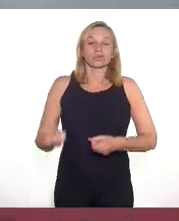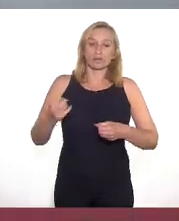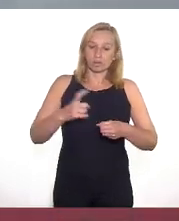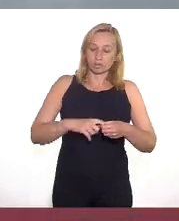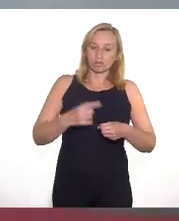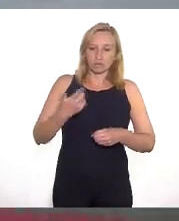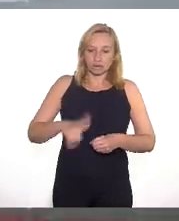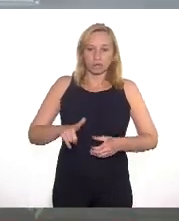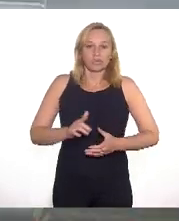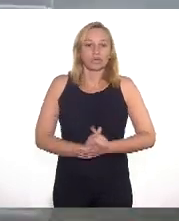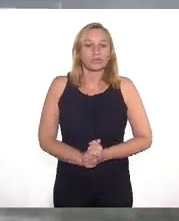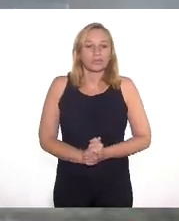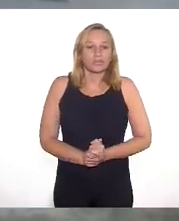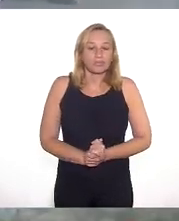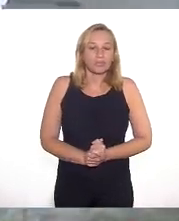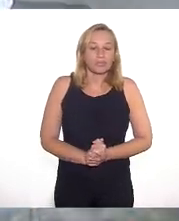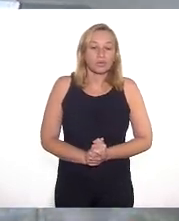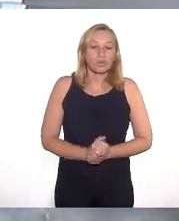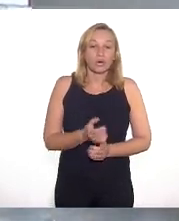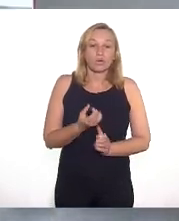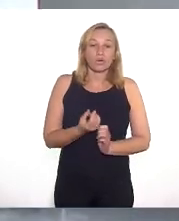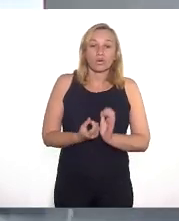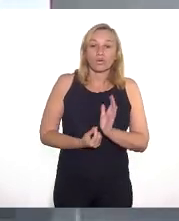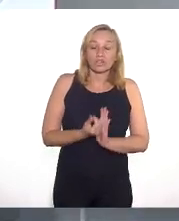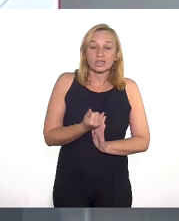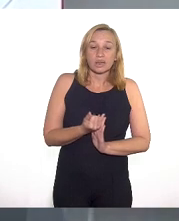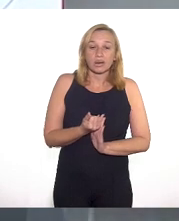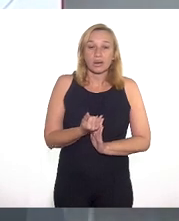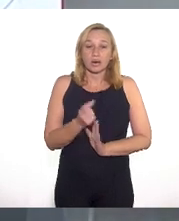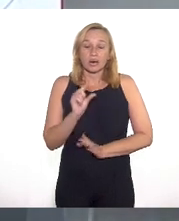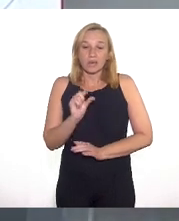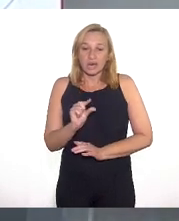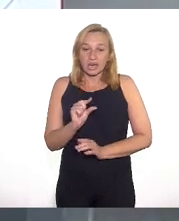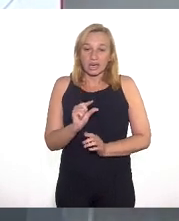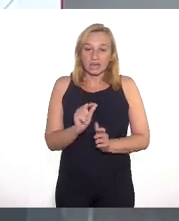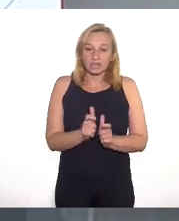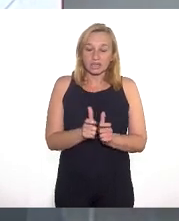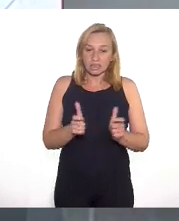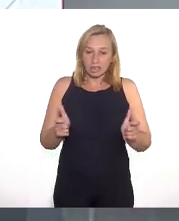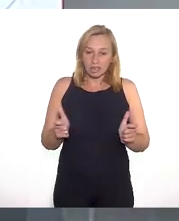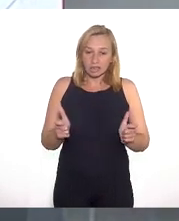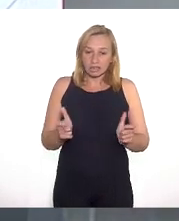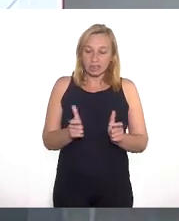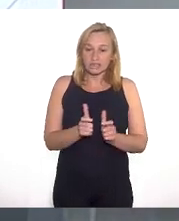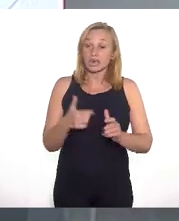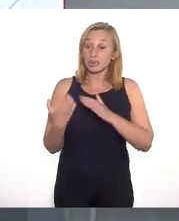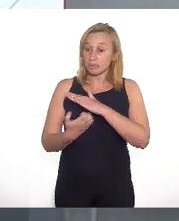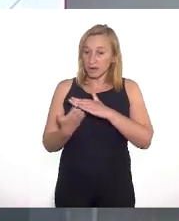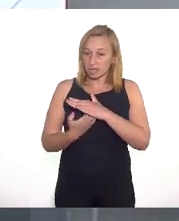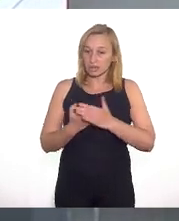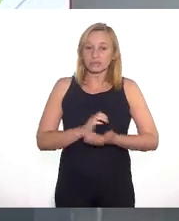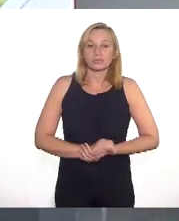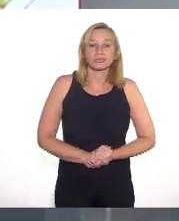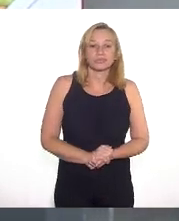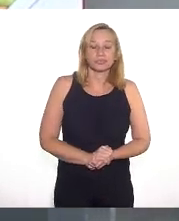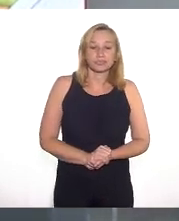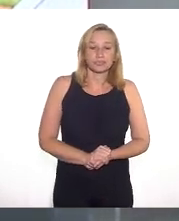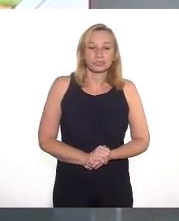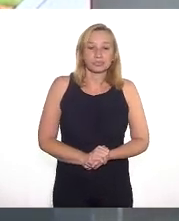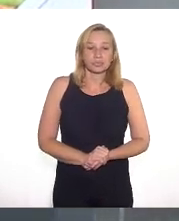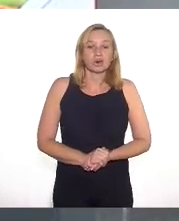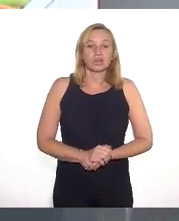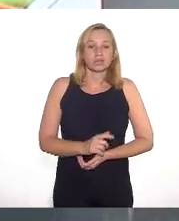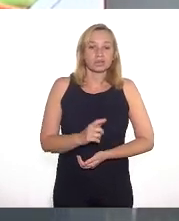Outro ponto importantíssimo, que é o financiamento para pequenos e médios empresários, para micro e pequenos empresários. Temos